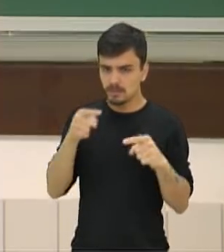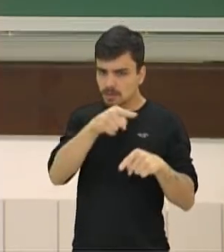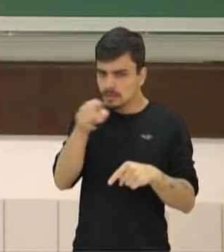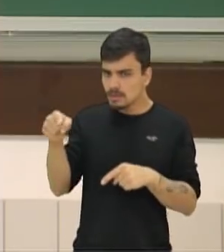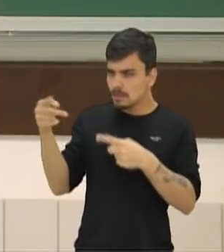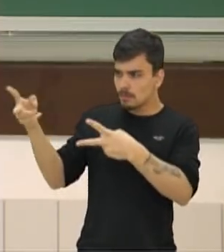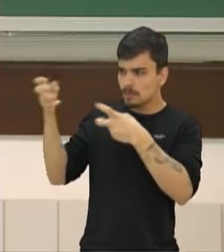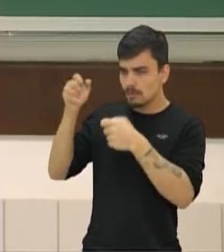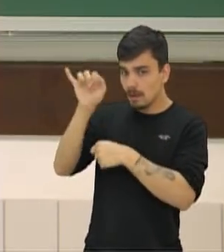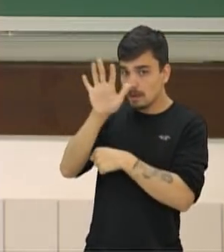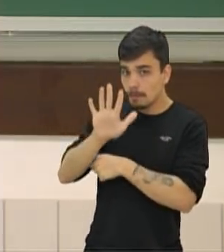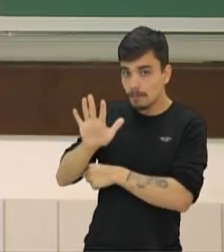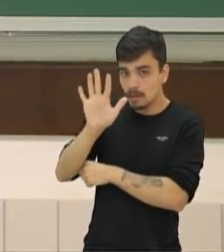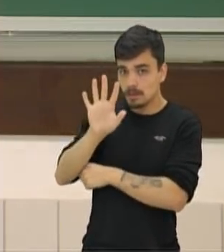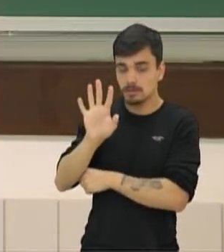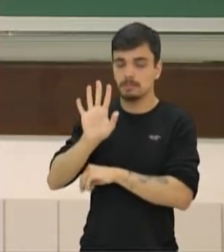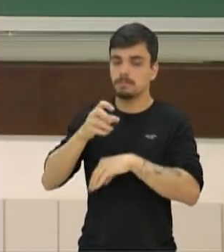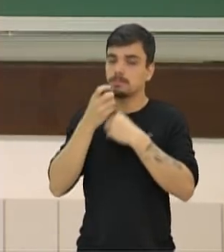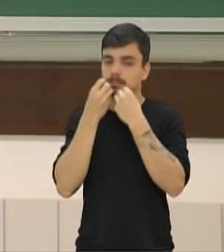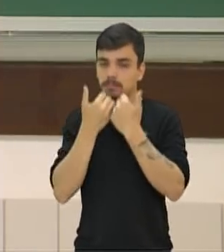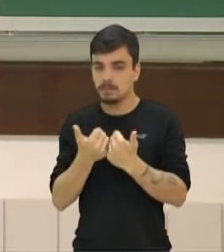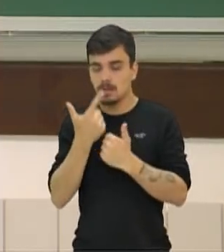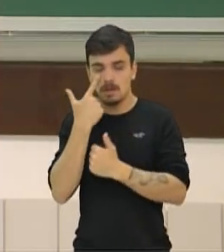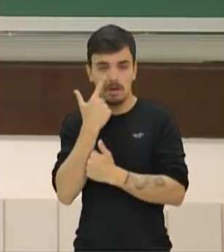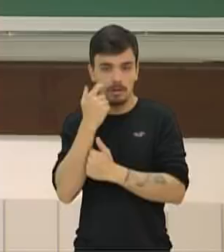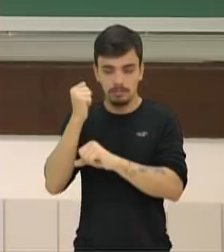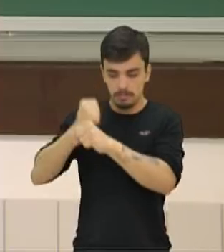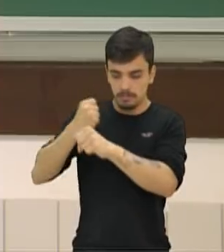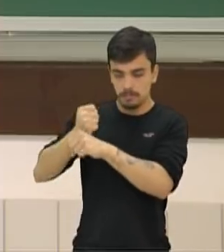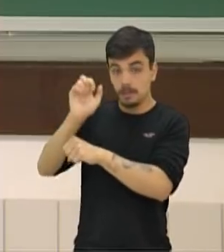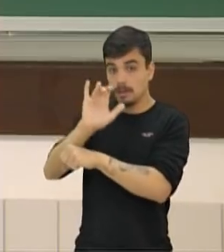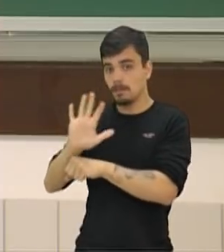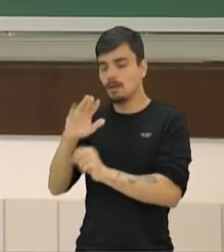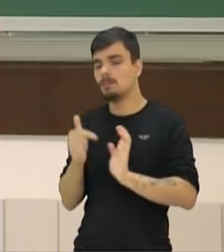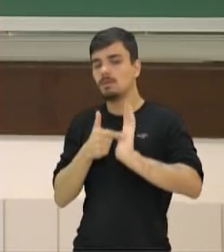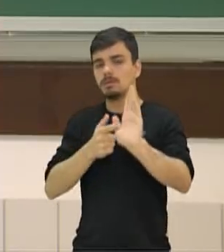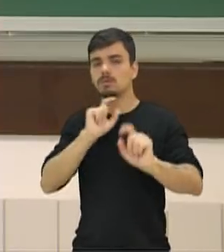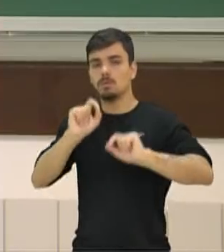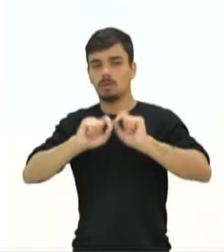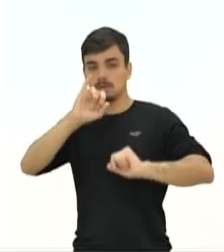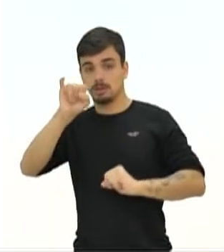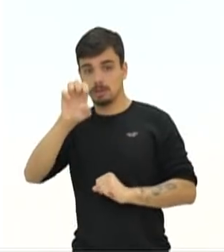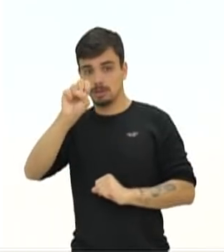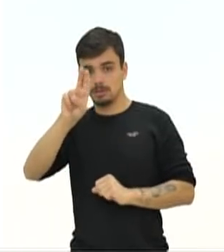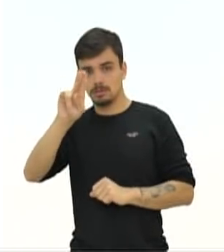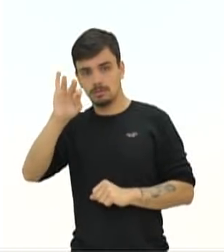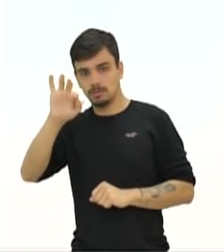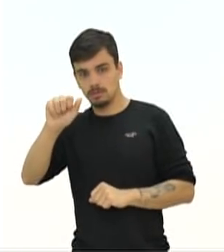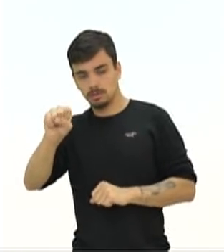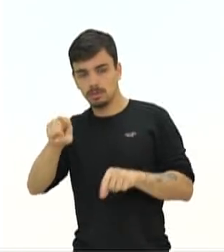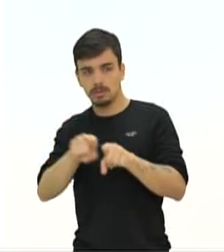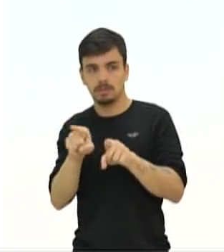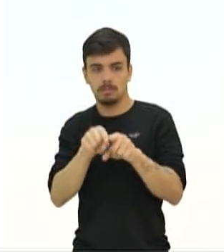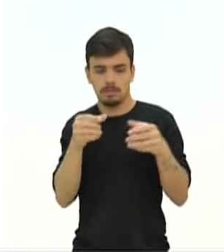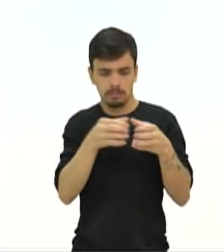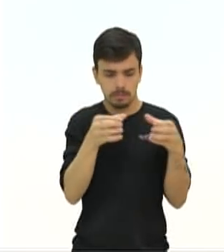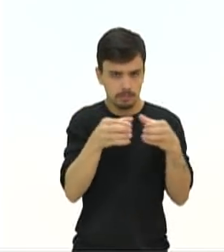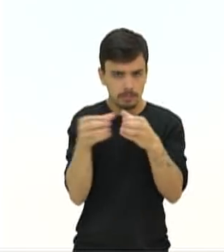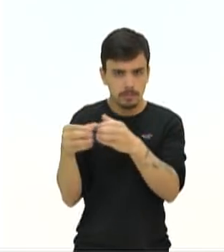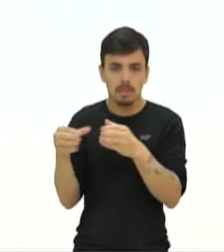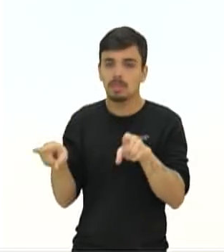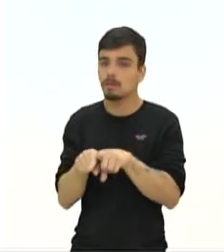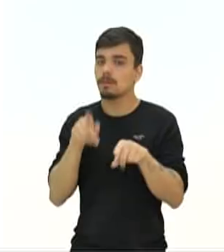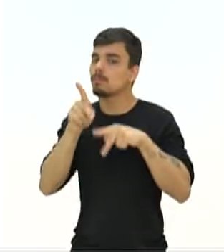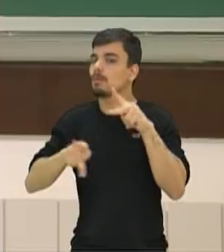Observaram a imagem? Muito bem. Então, essa obra, né, ela vai trazer, né, os jesuítas, né, os colônios, os povos